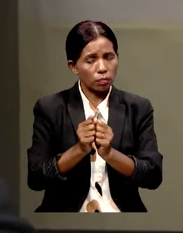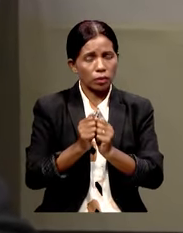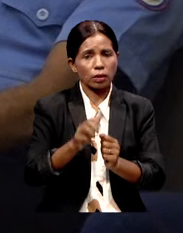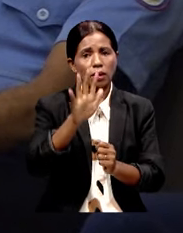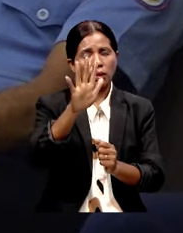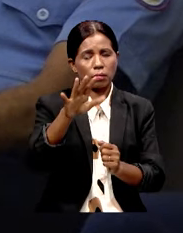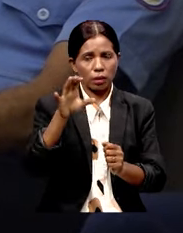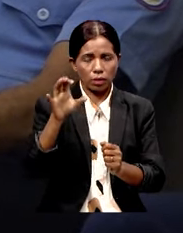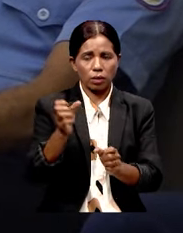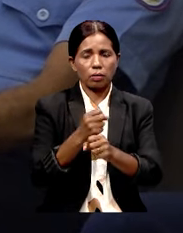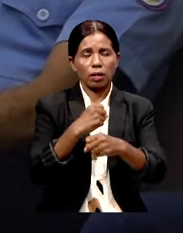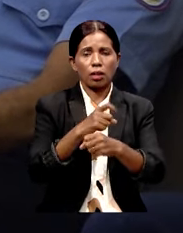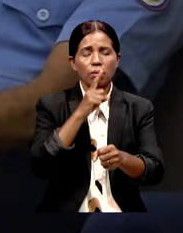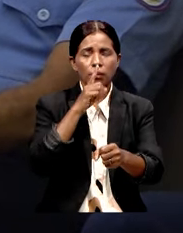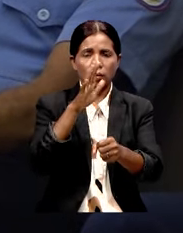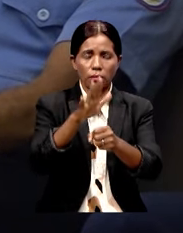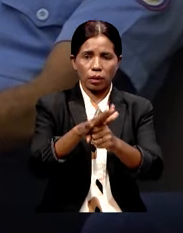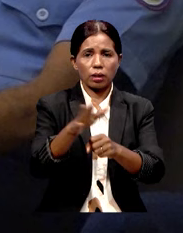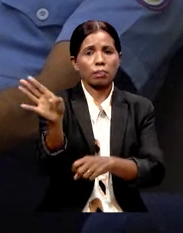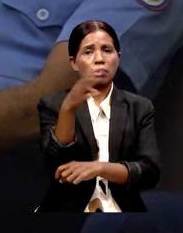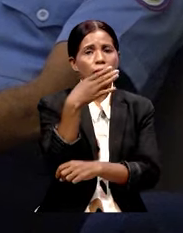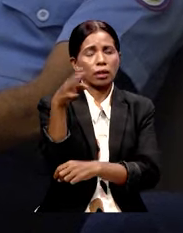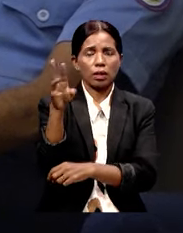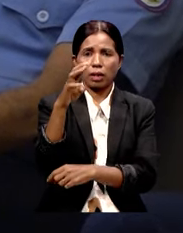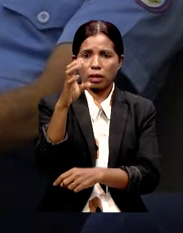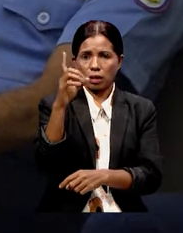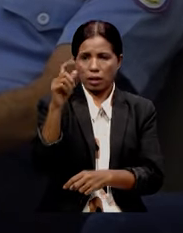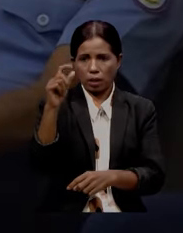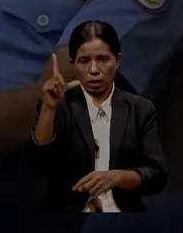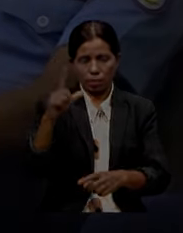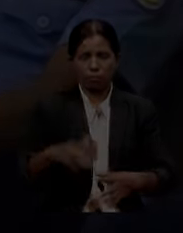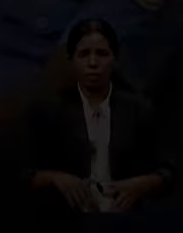recin, rodeirou juramento ba bandeira RTL. João Carlos Tito Silva, Ziemen.